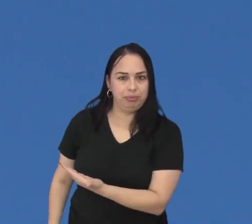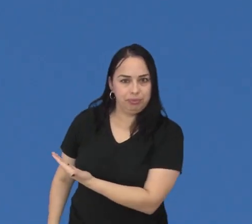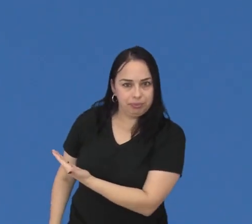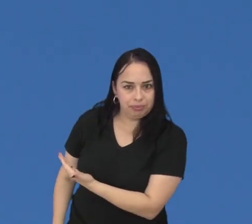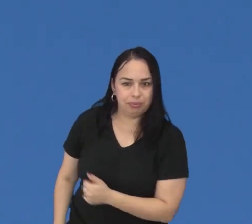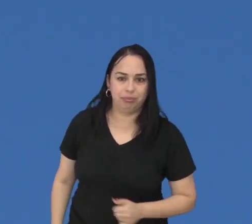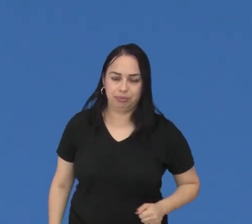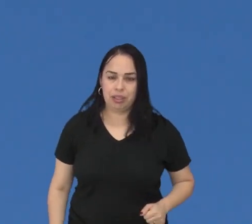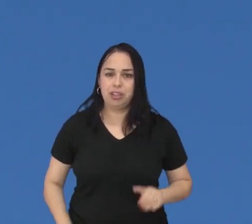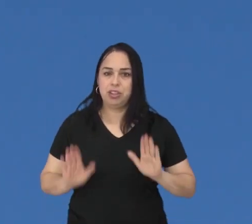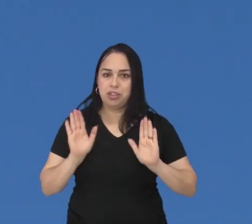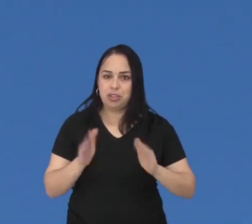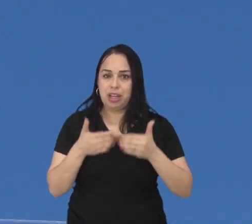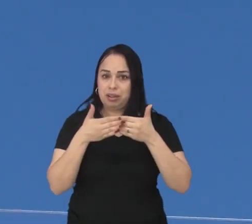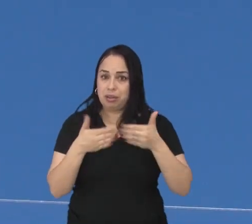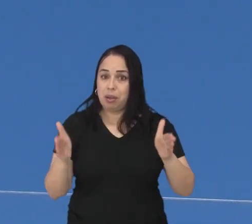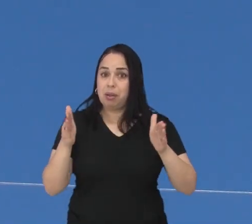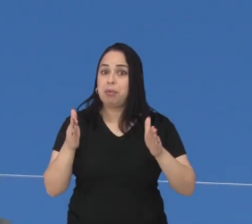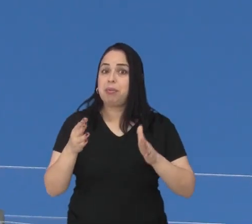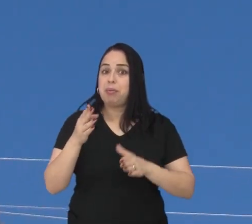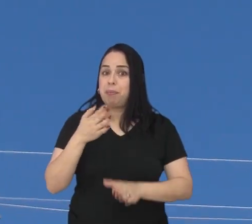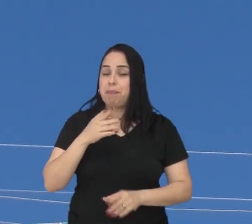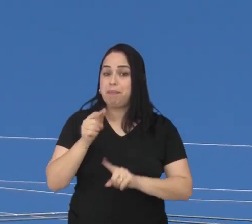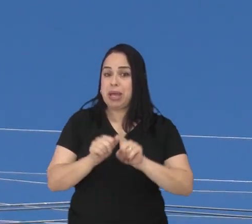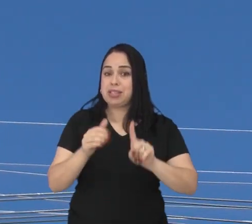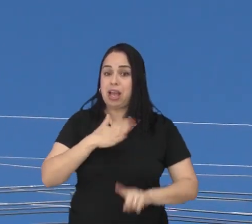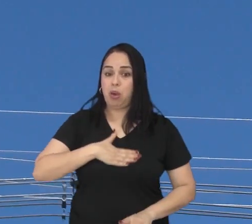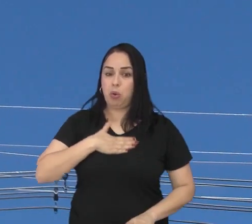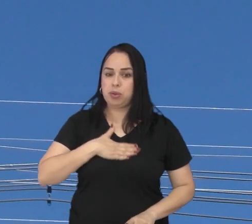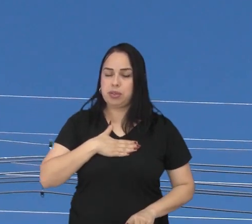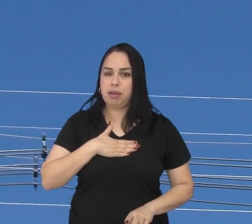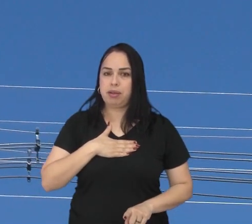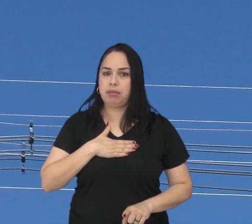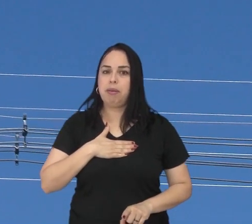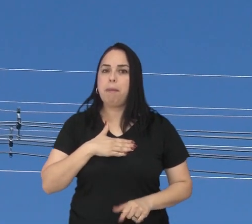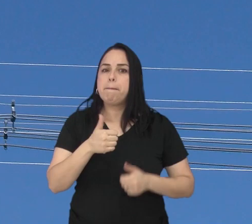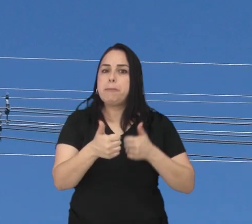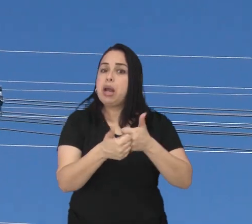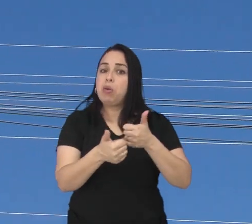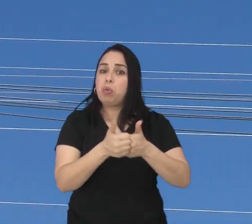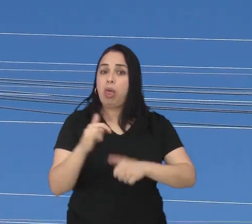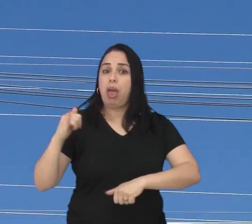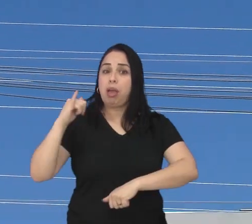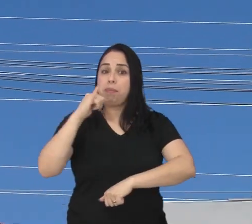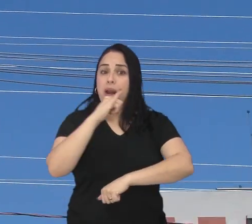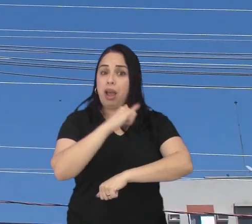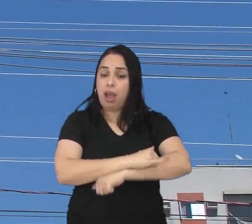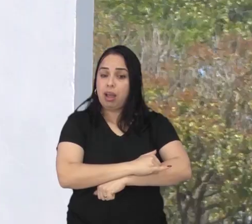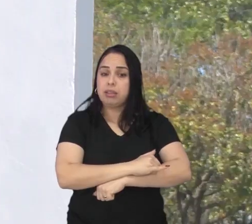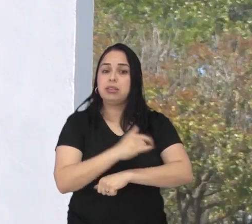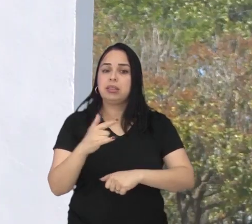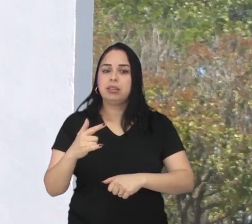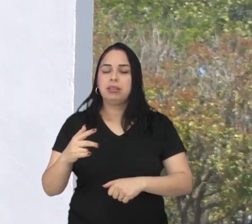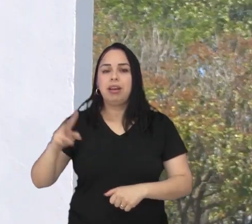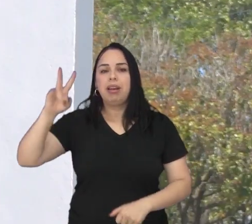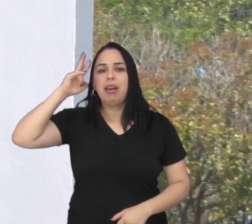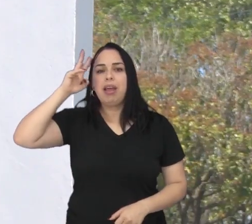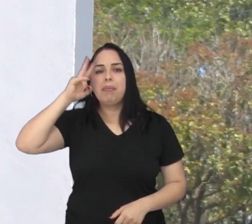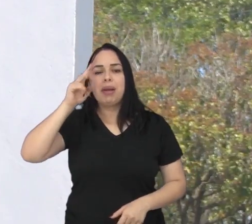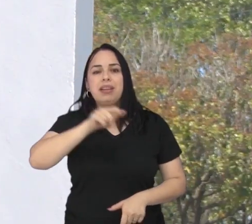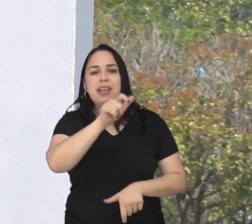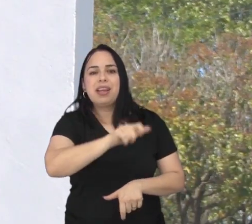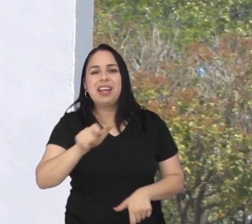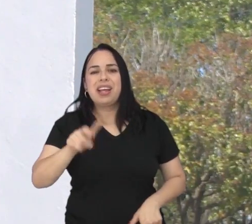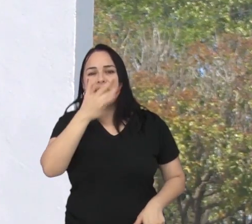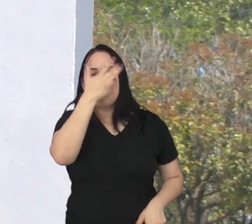O Monumento Heróis de Alcântara, inaugurado em agosto na região sudeste de São José dos Campos, guarda a